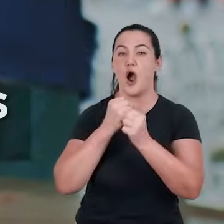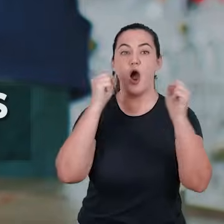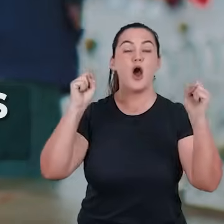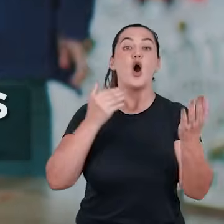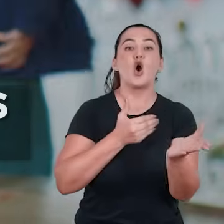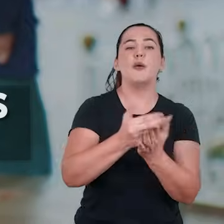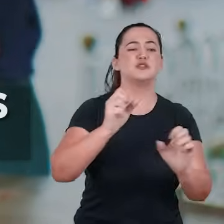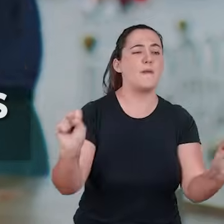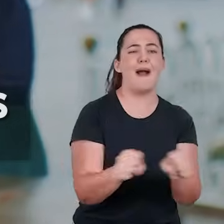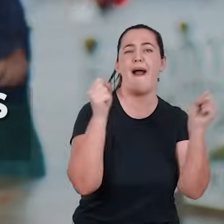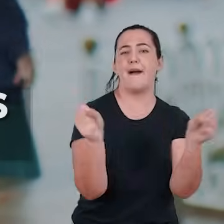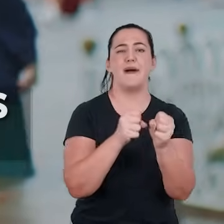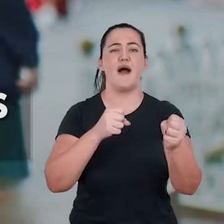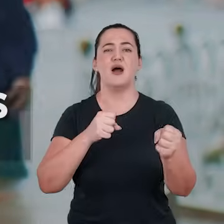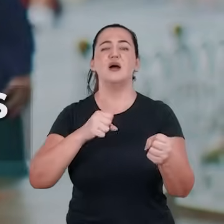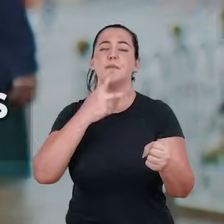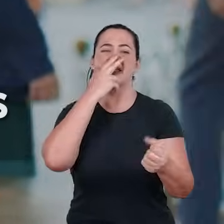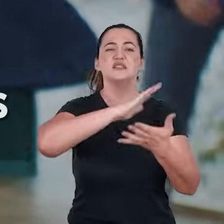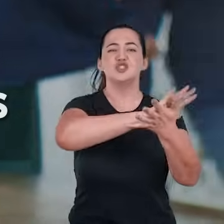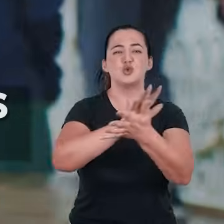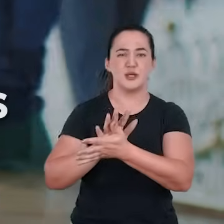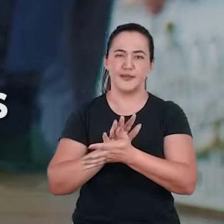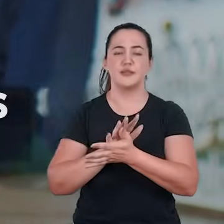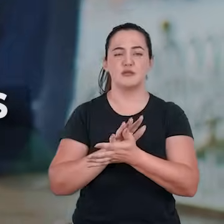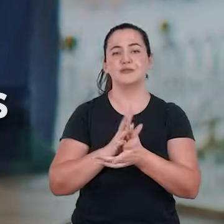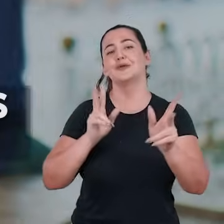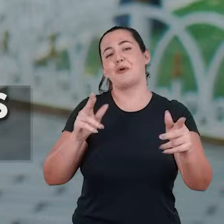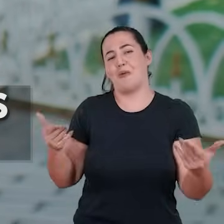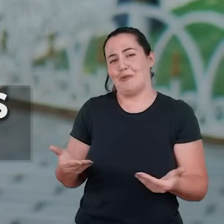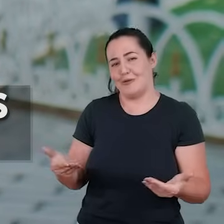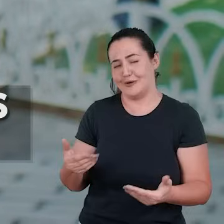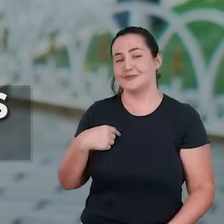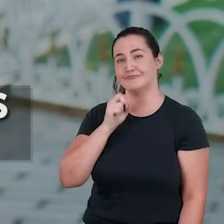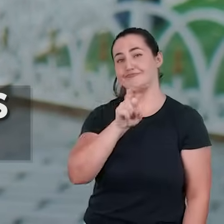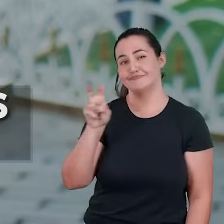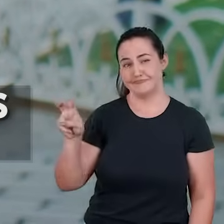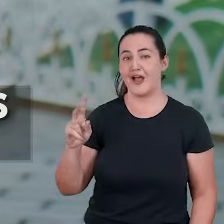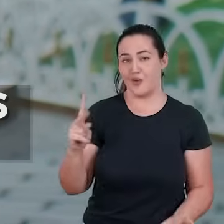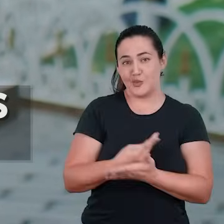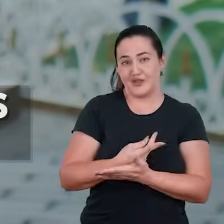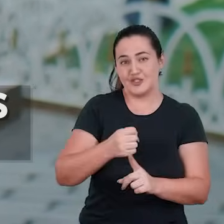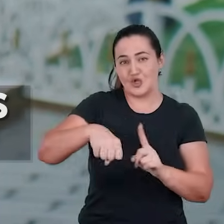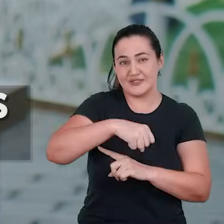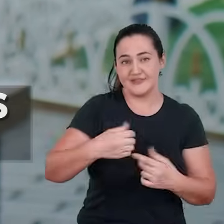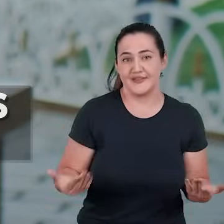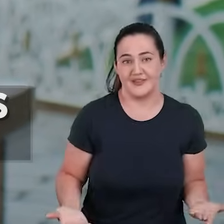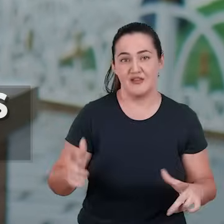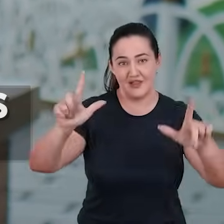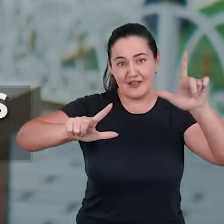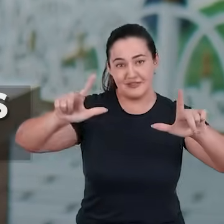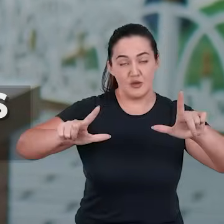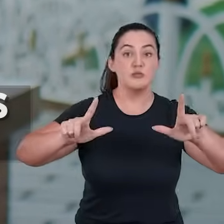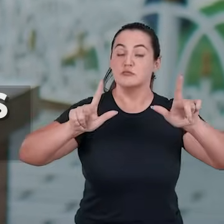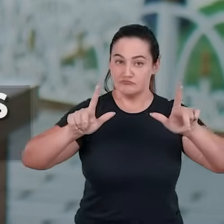quebra-quebra. E como eu falei anteriormente, parece até que nós estamos no século XX e século XXI, porque são coisas que nós vimos no século passado e no